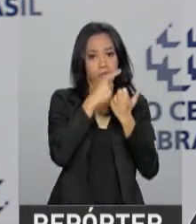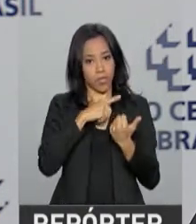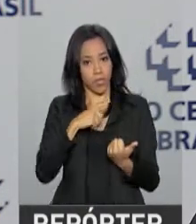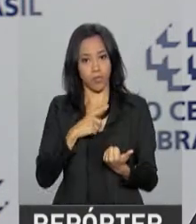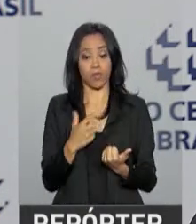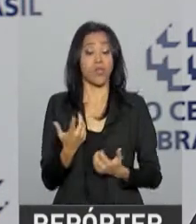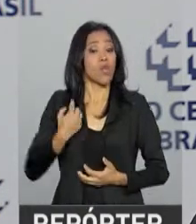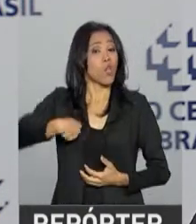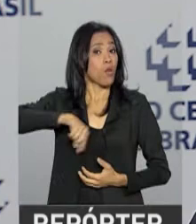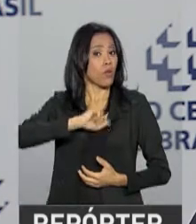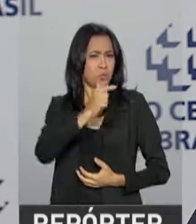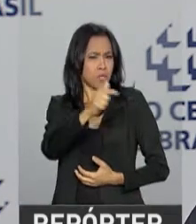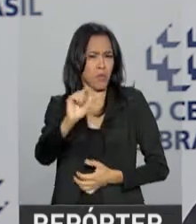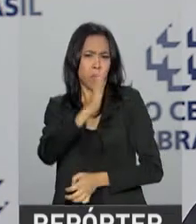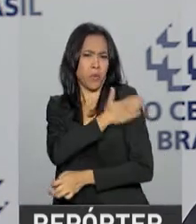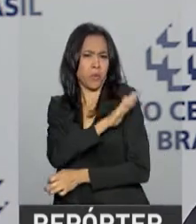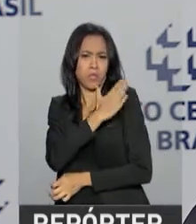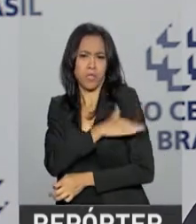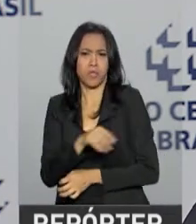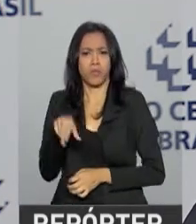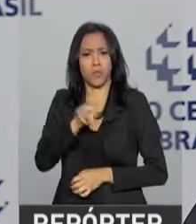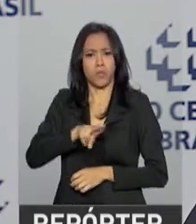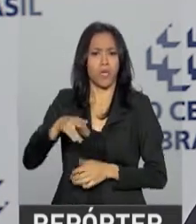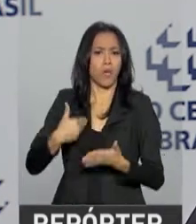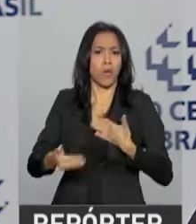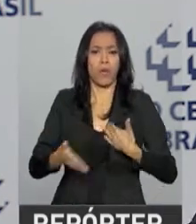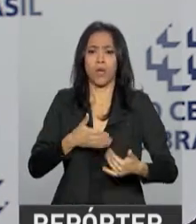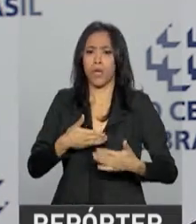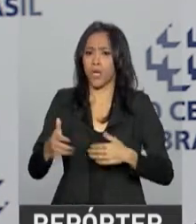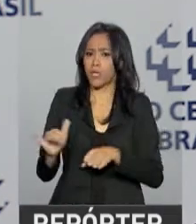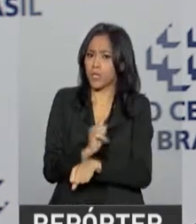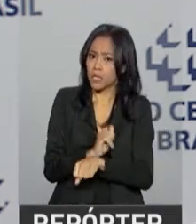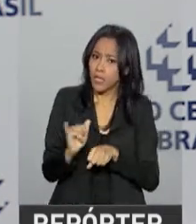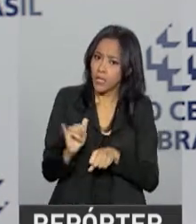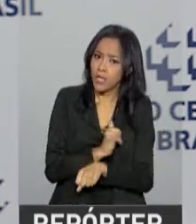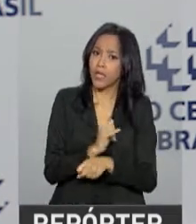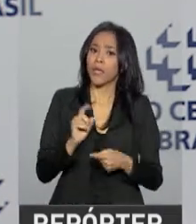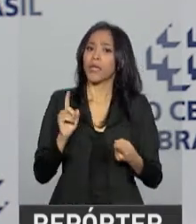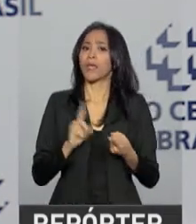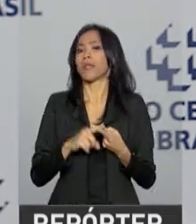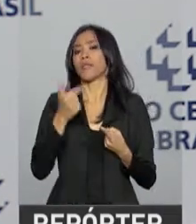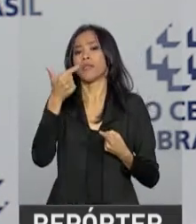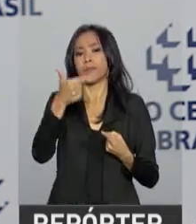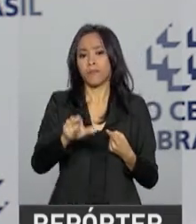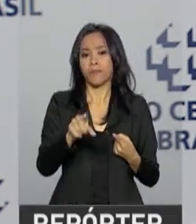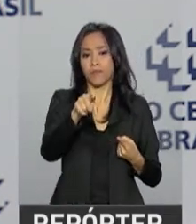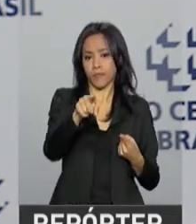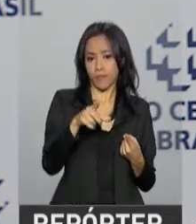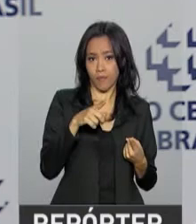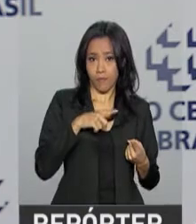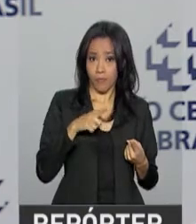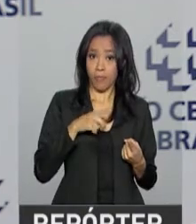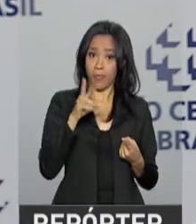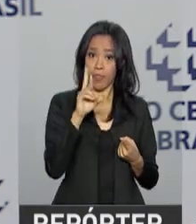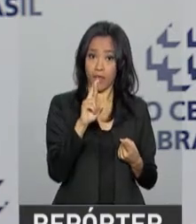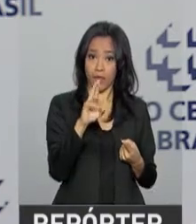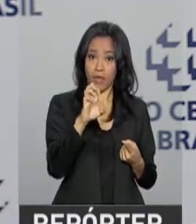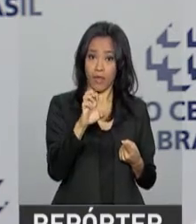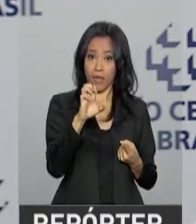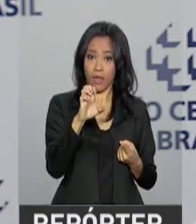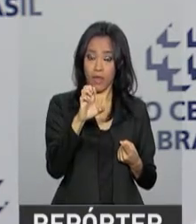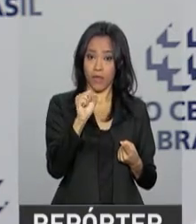usar qualquer instrumento aqui estou me referindo a suaves reservas